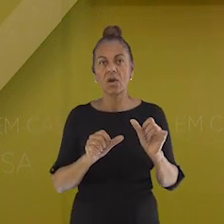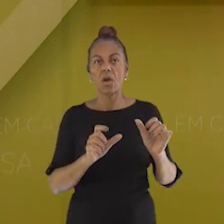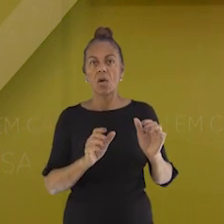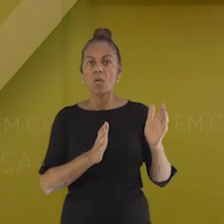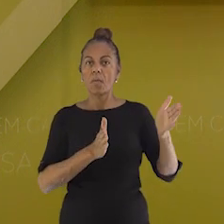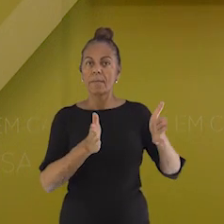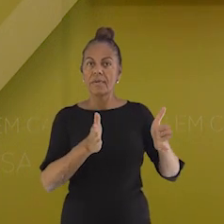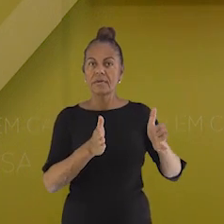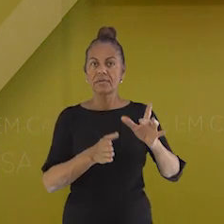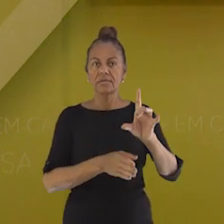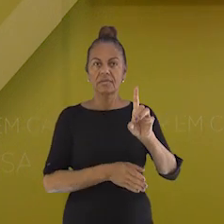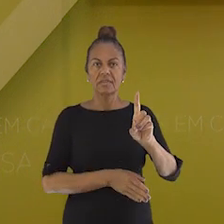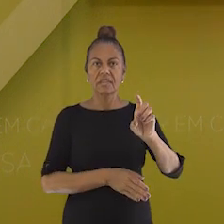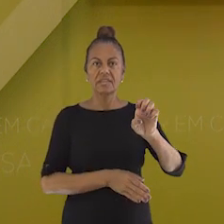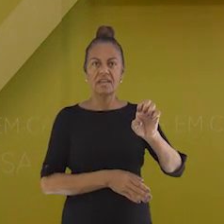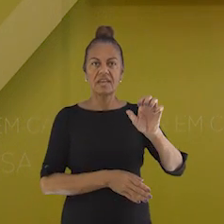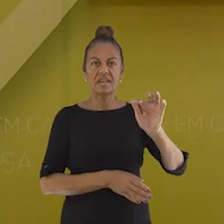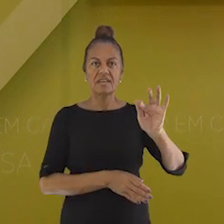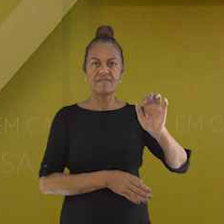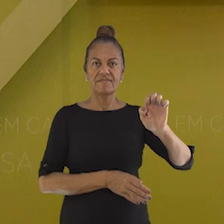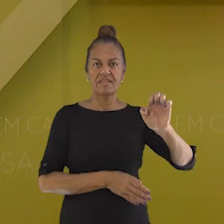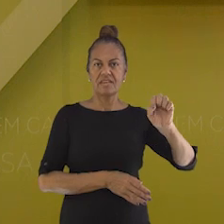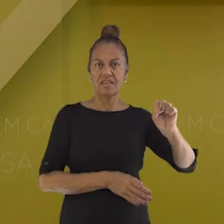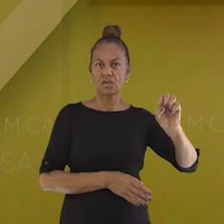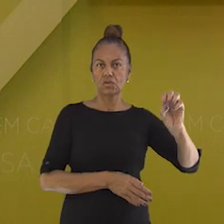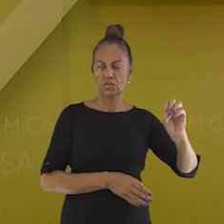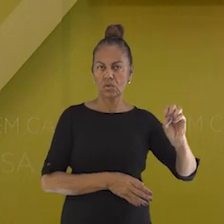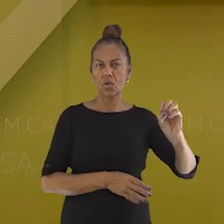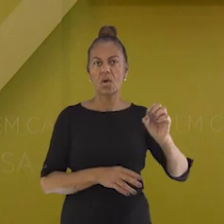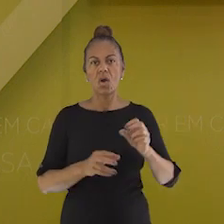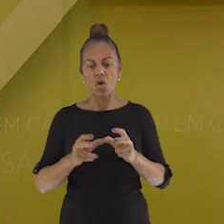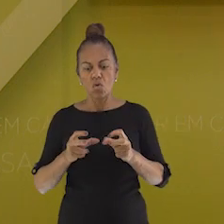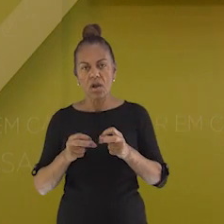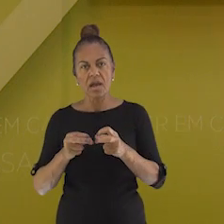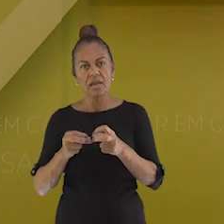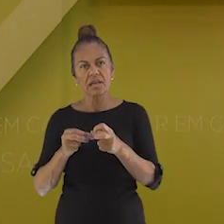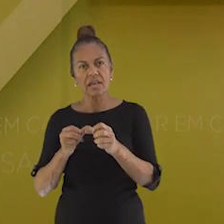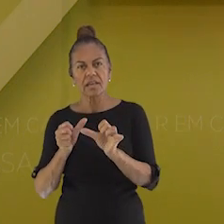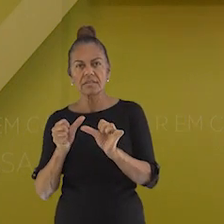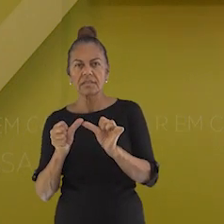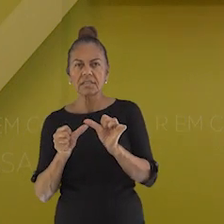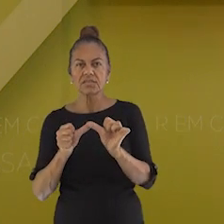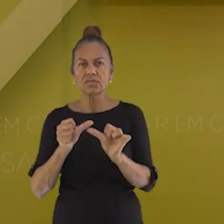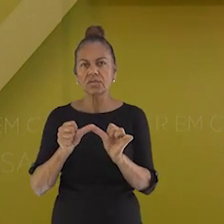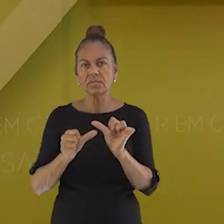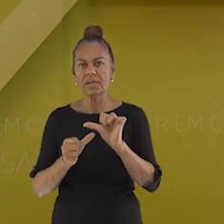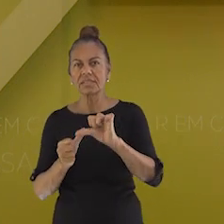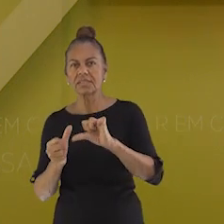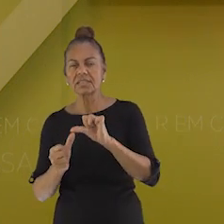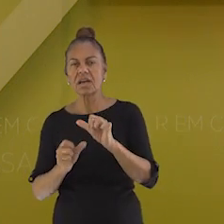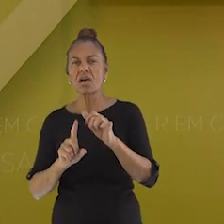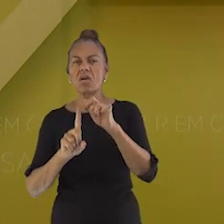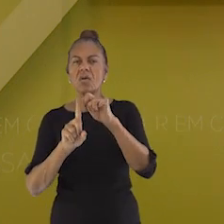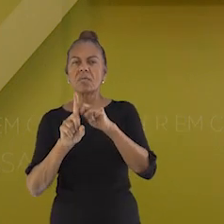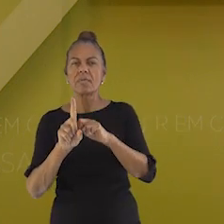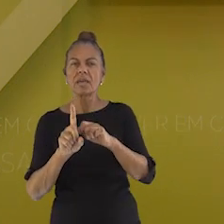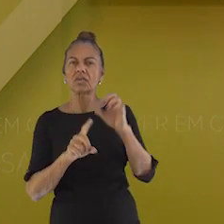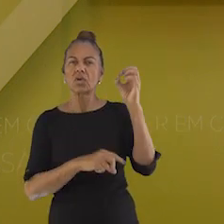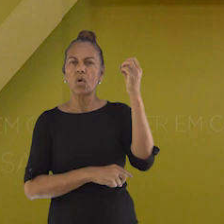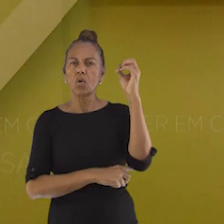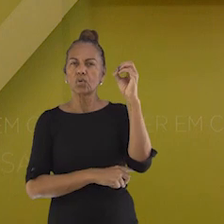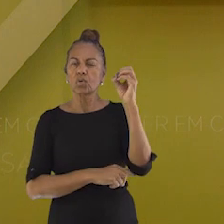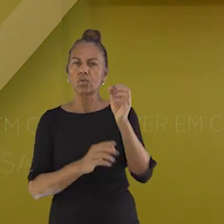quando acontece a troca da carapaça do caranguejo, que ocorre geralmente entre os meses de outubro